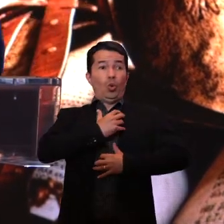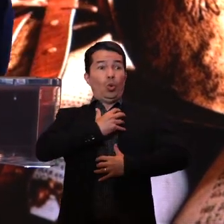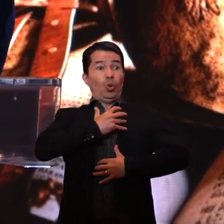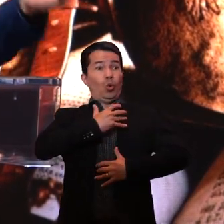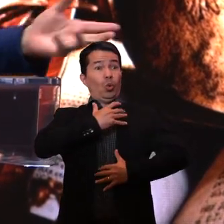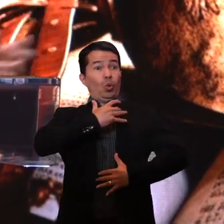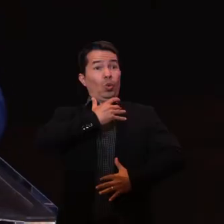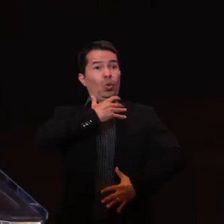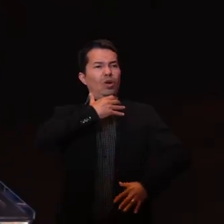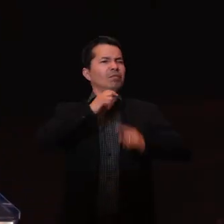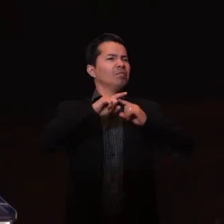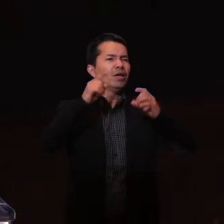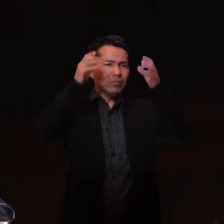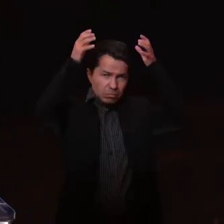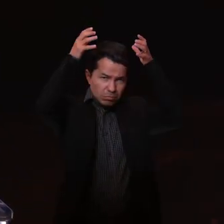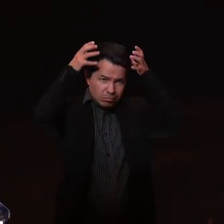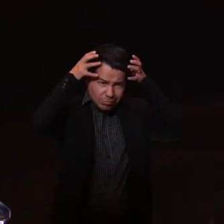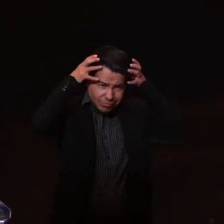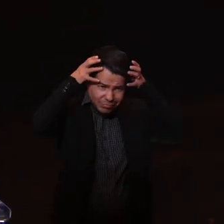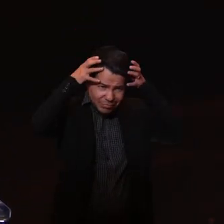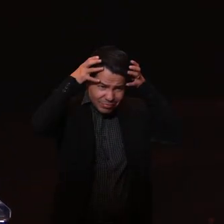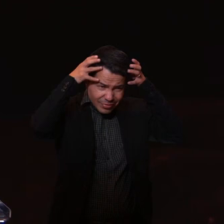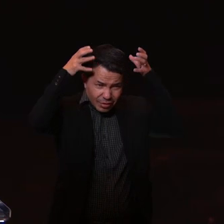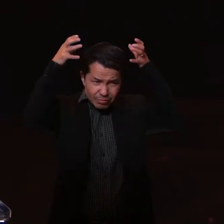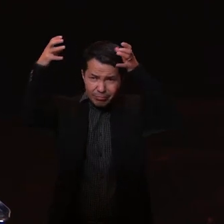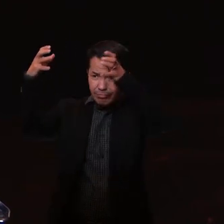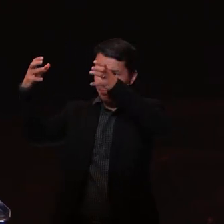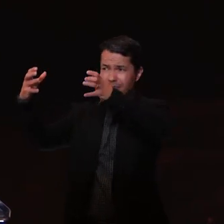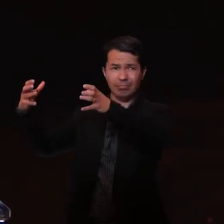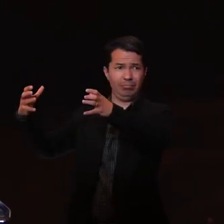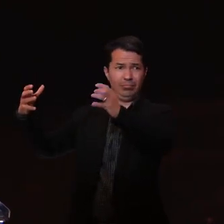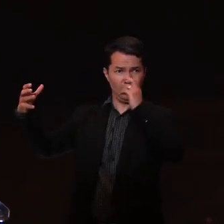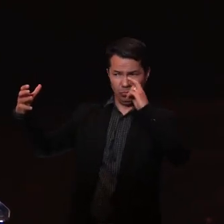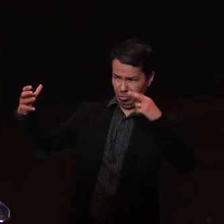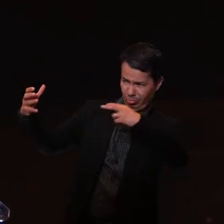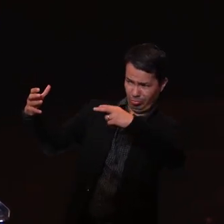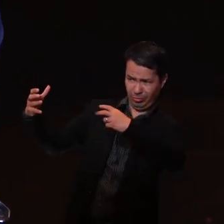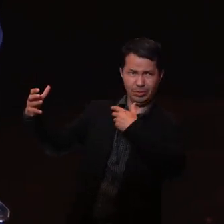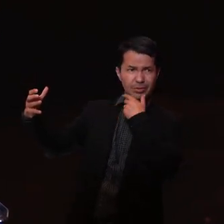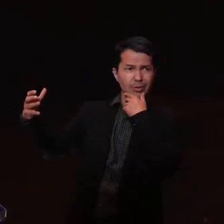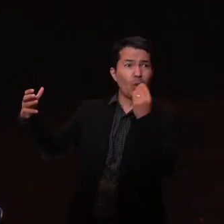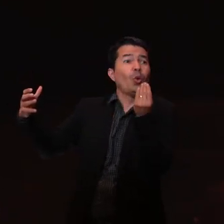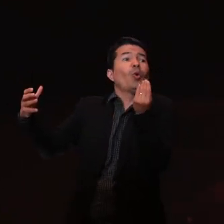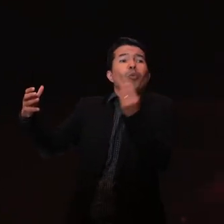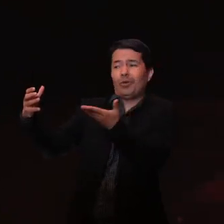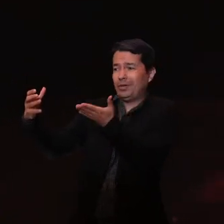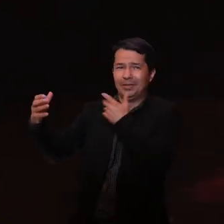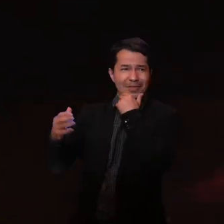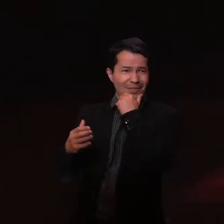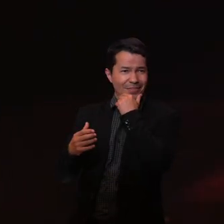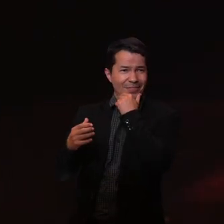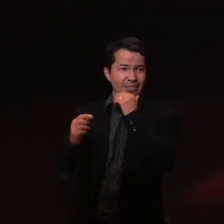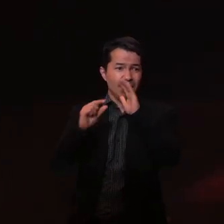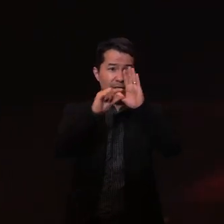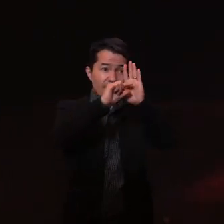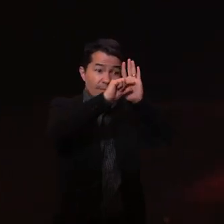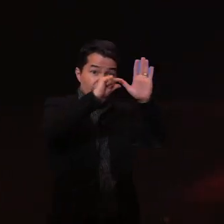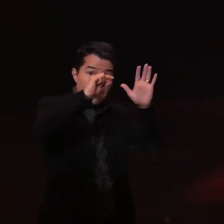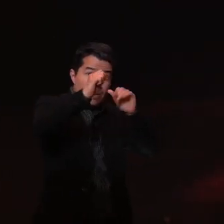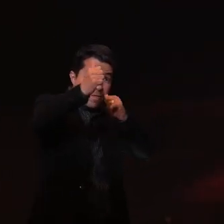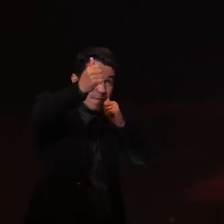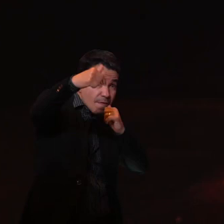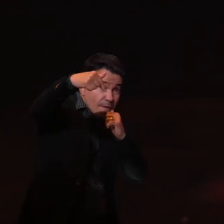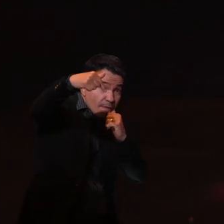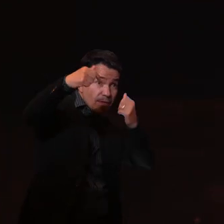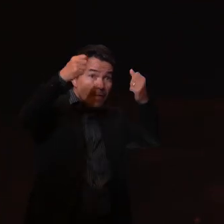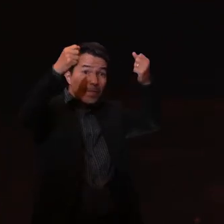Como ela funciona? Como ela pode nos abençoar? A Bíblia vai dizer no versículo 17: usem o capacete